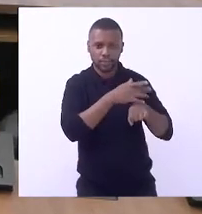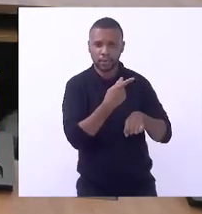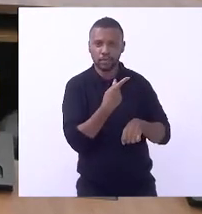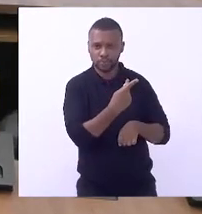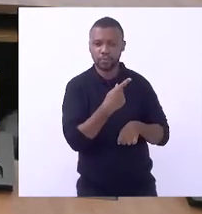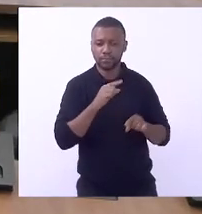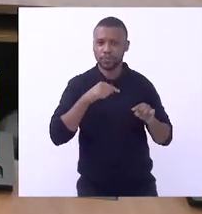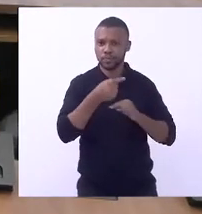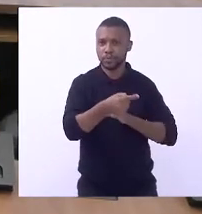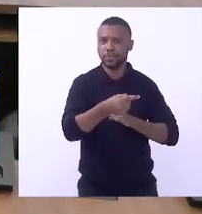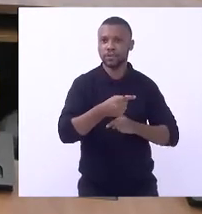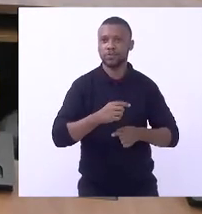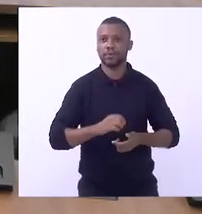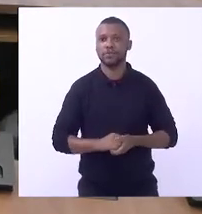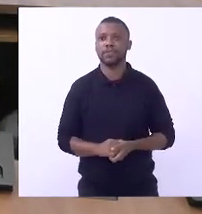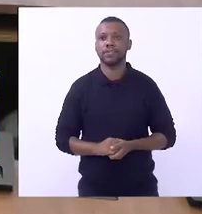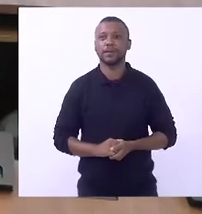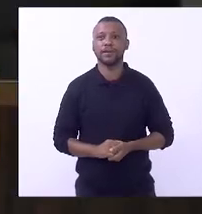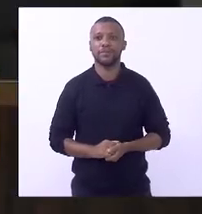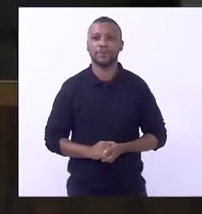Vem falar comigo.